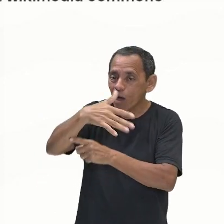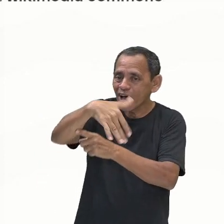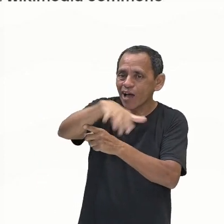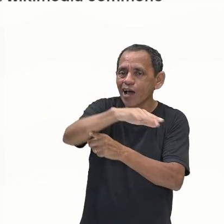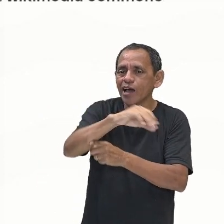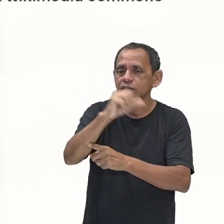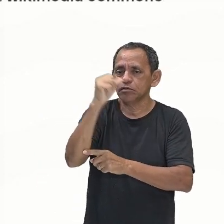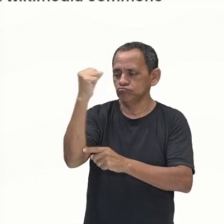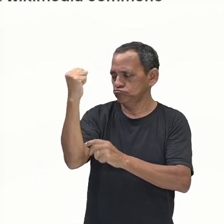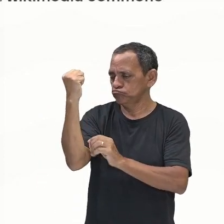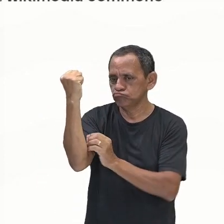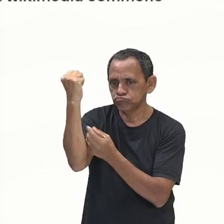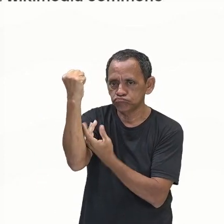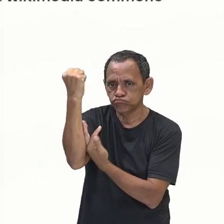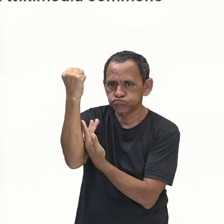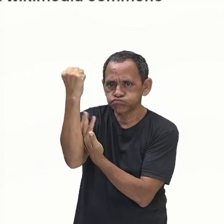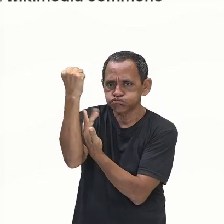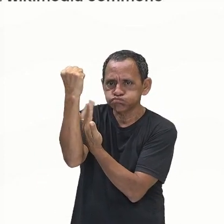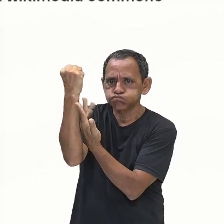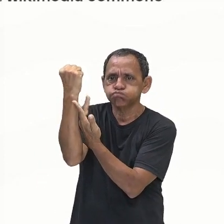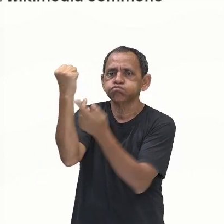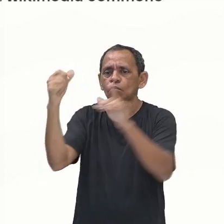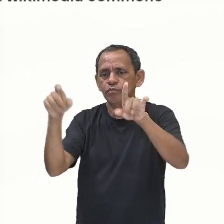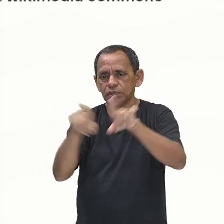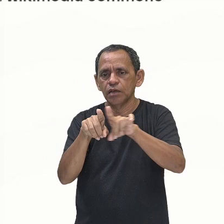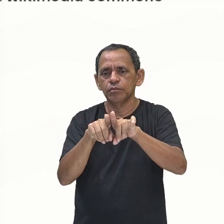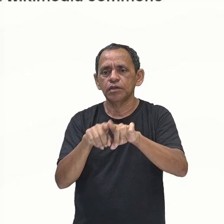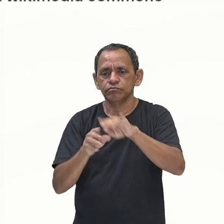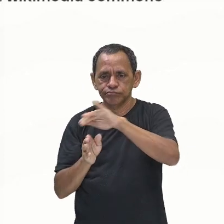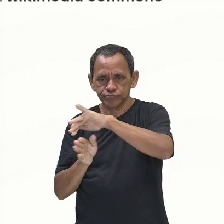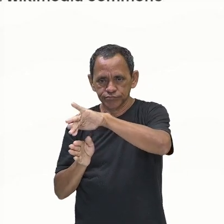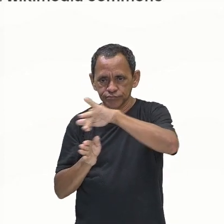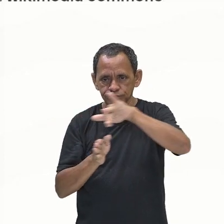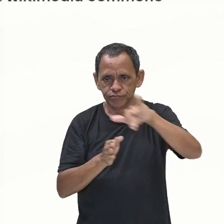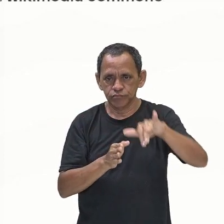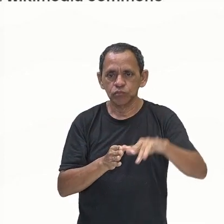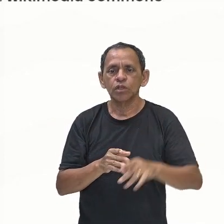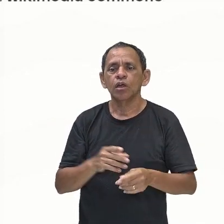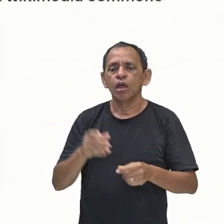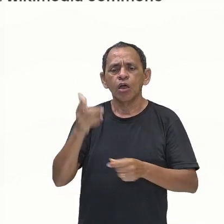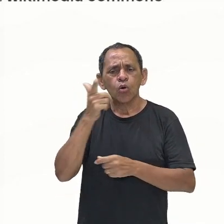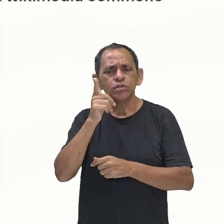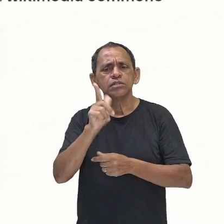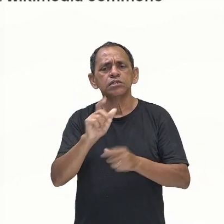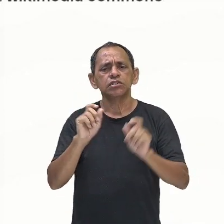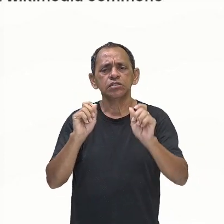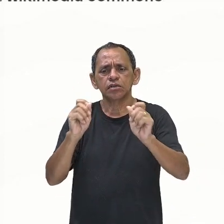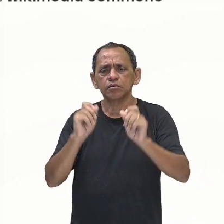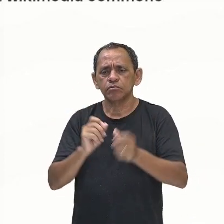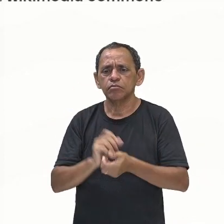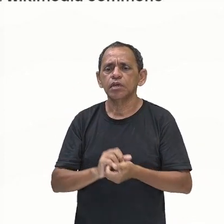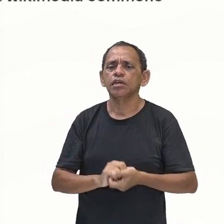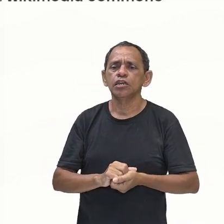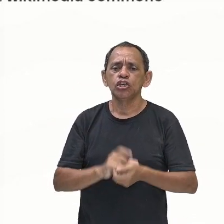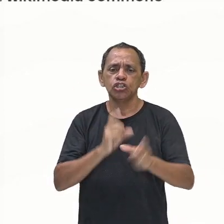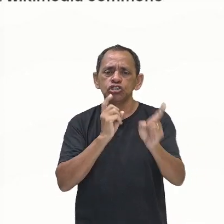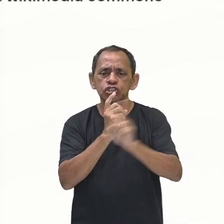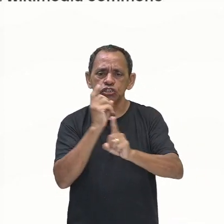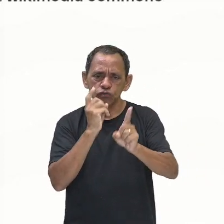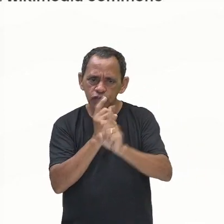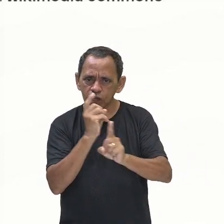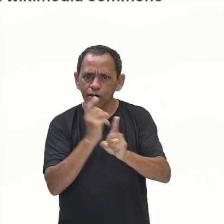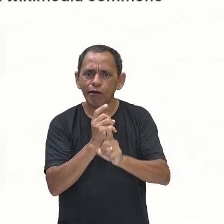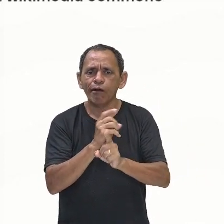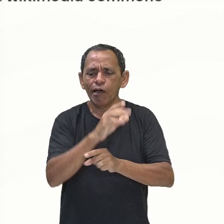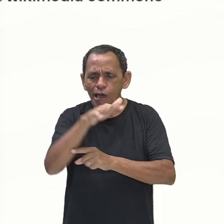conseguiu fazer tratamento, identificar inclusive queimadas, além dos objetos ali que a gente